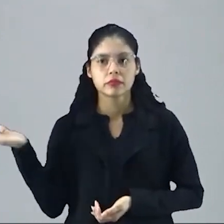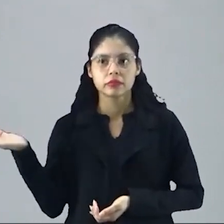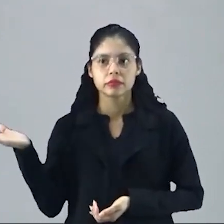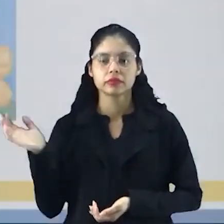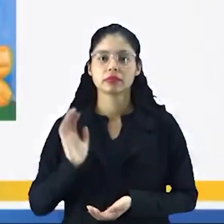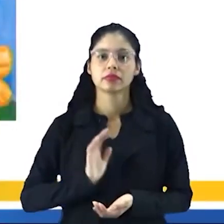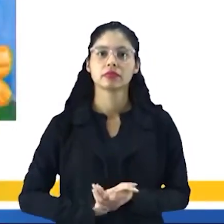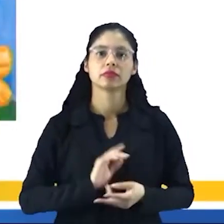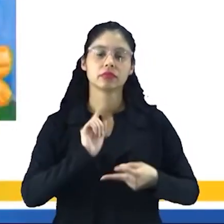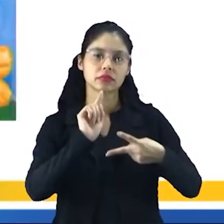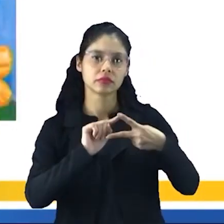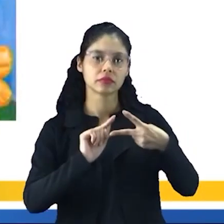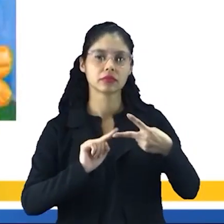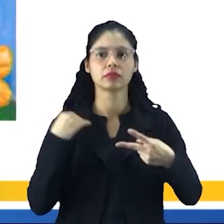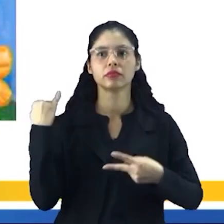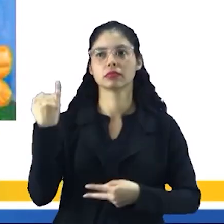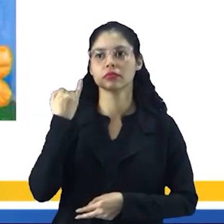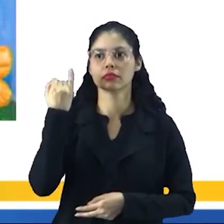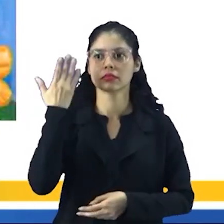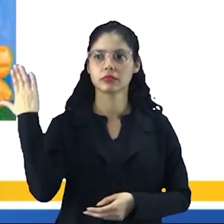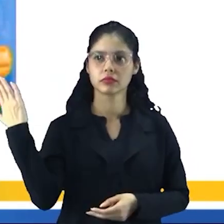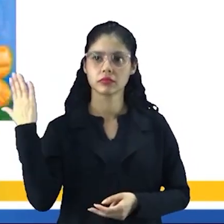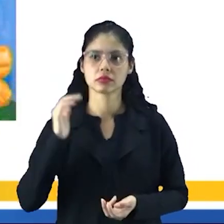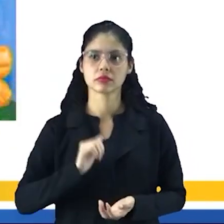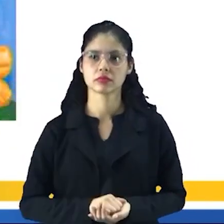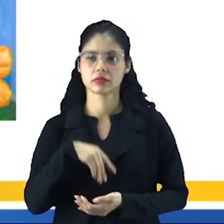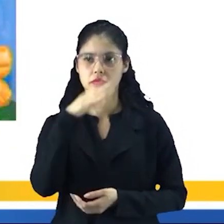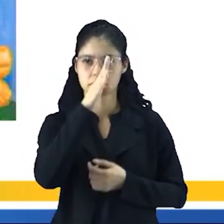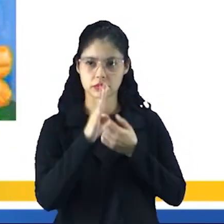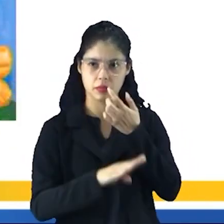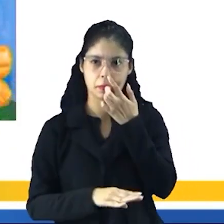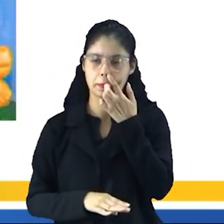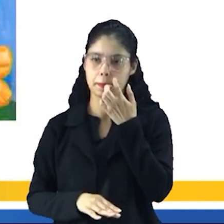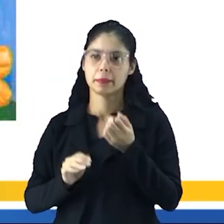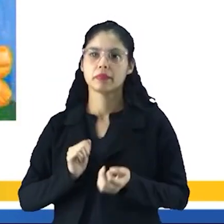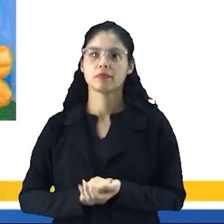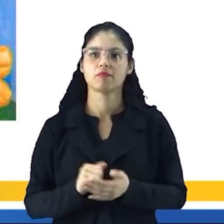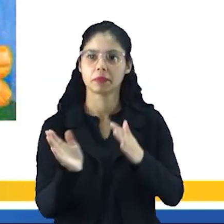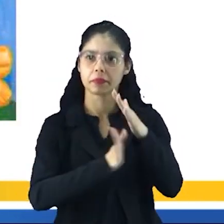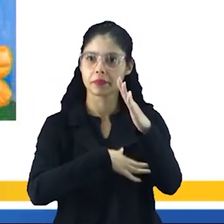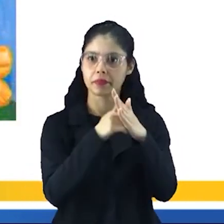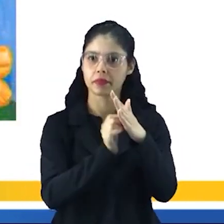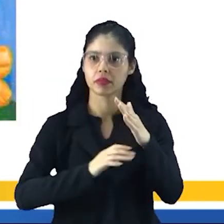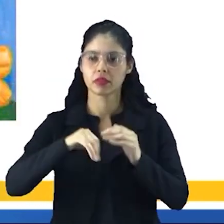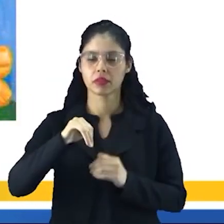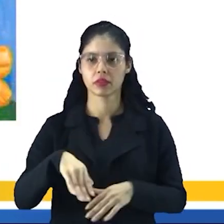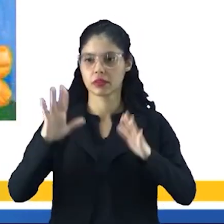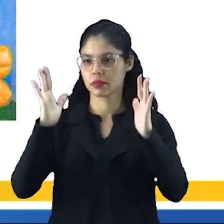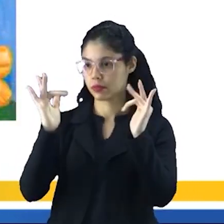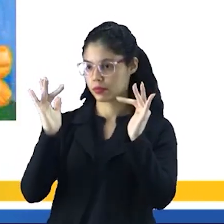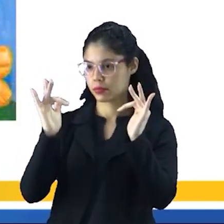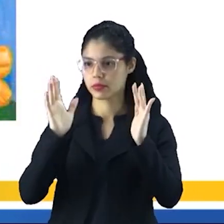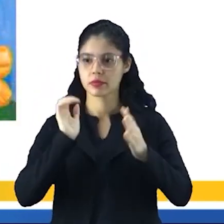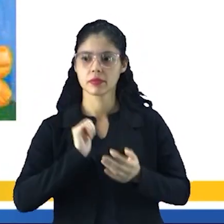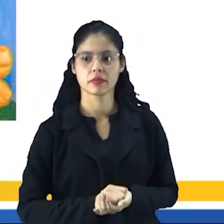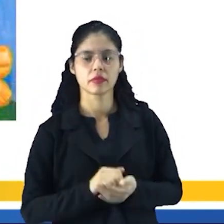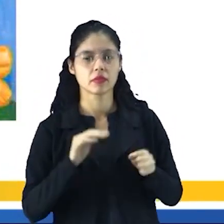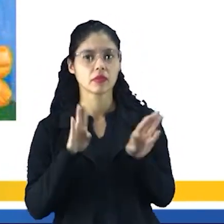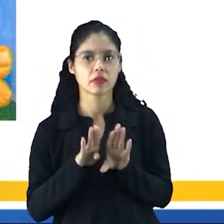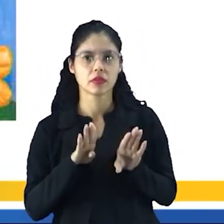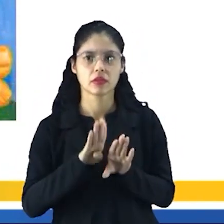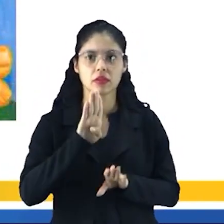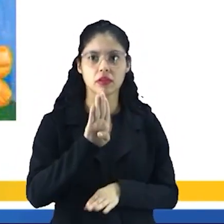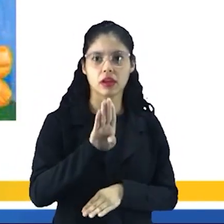observar duas obras importantes do surrealismo no Brasil. Eu tenho a pintura Namorados, de Ismael Neri, e eu tenho